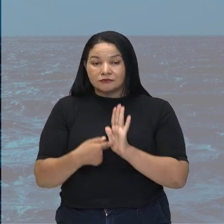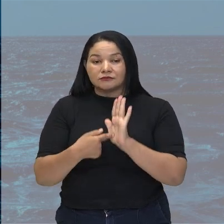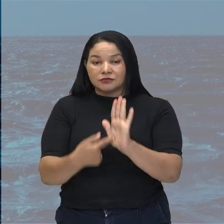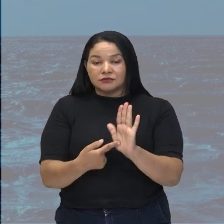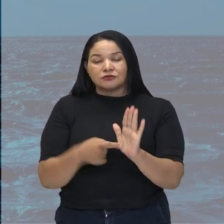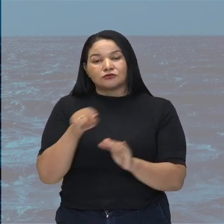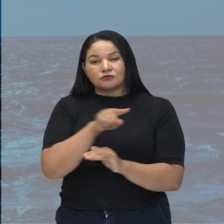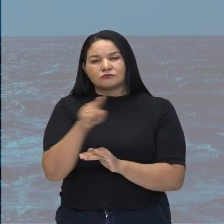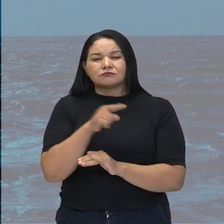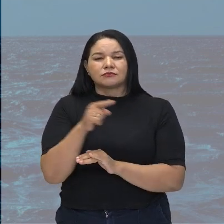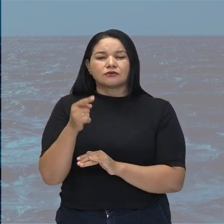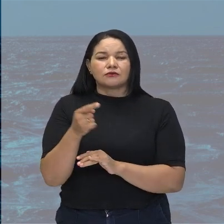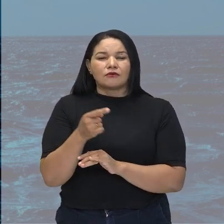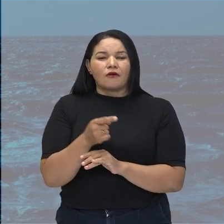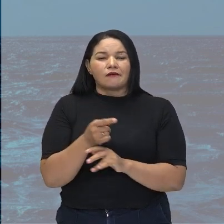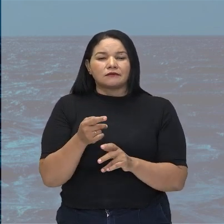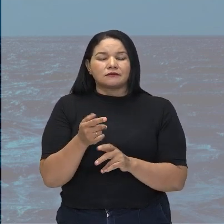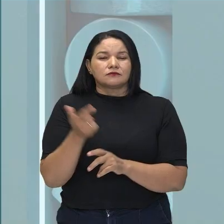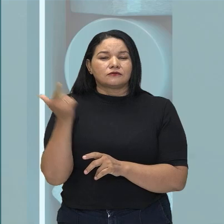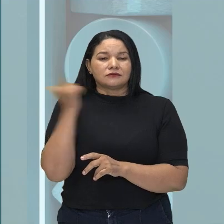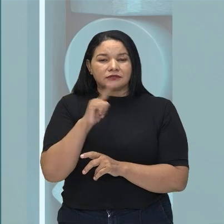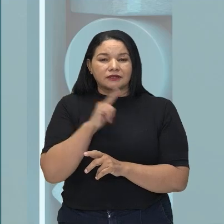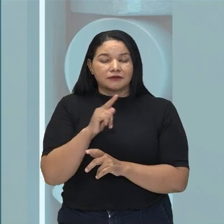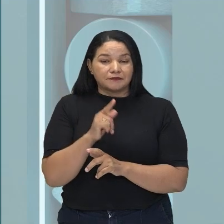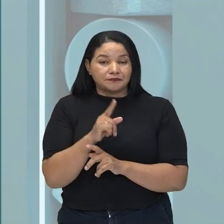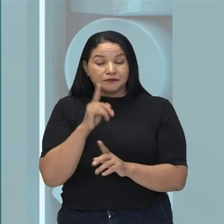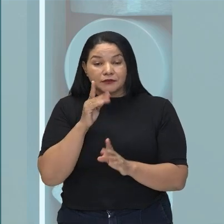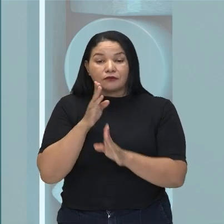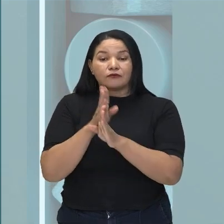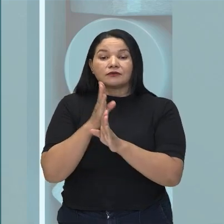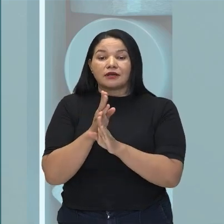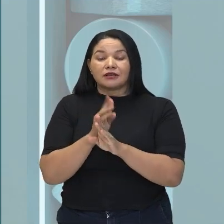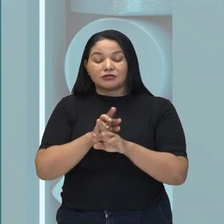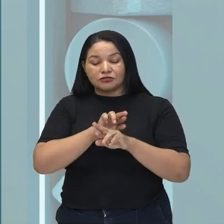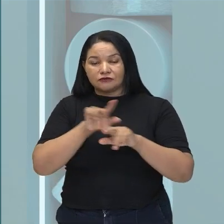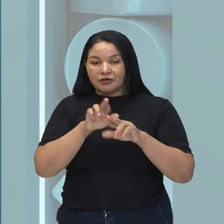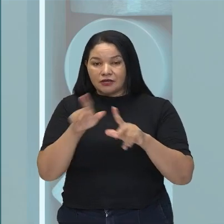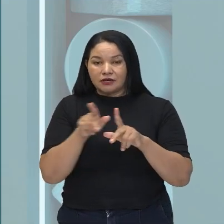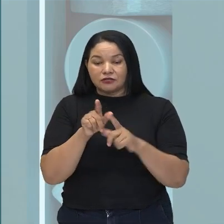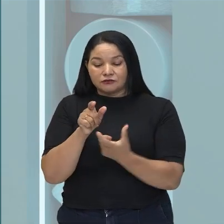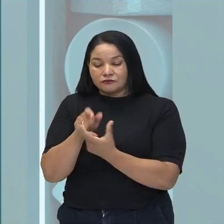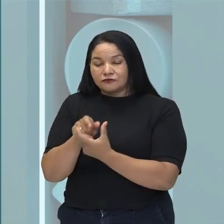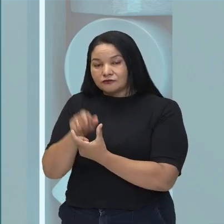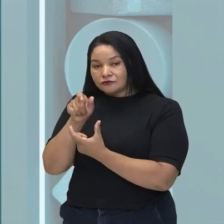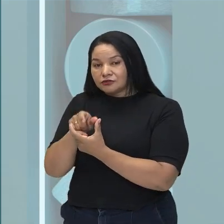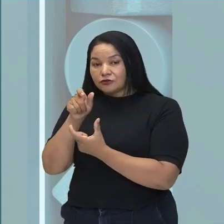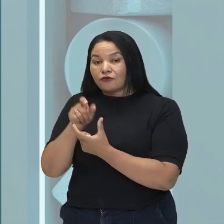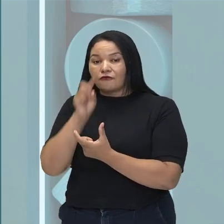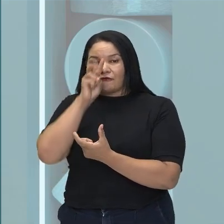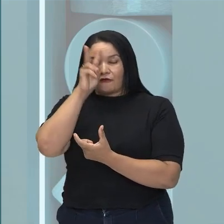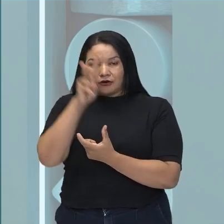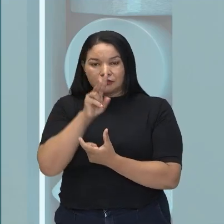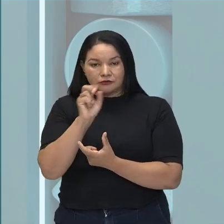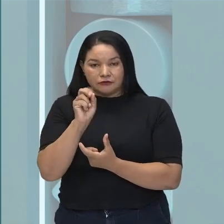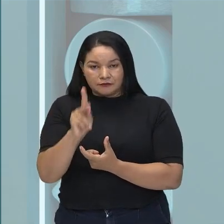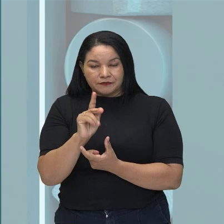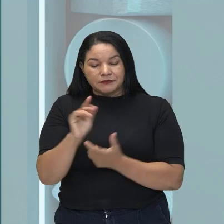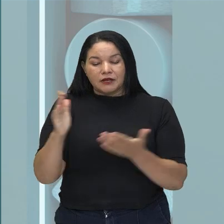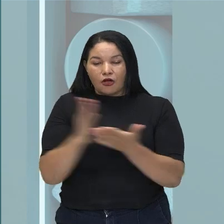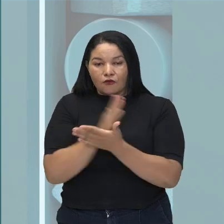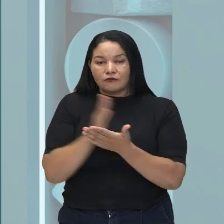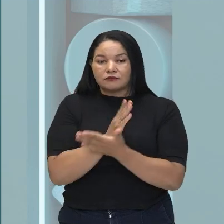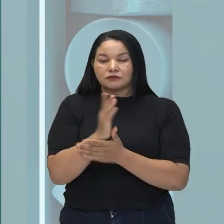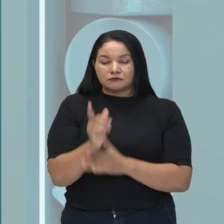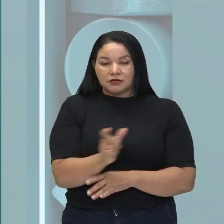consegue identificar essa diferença de sílaba tônica, não é mesmo? Palavras no